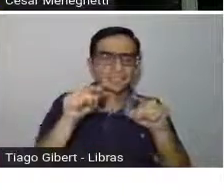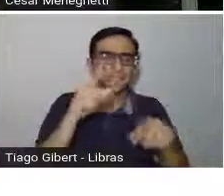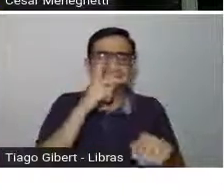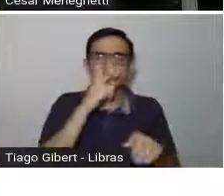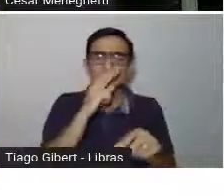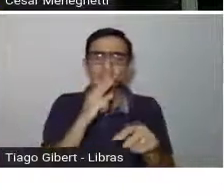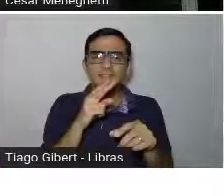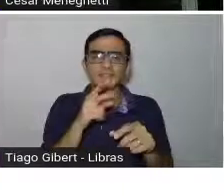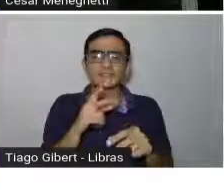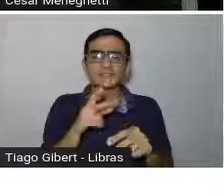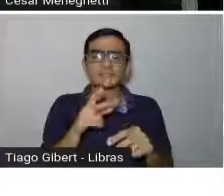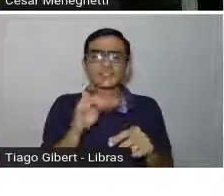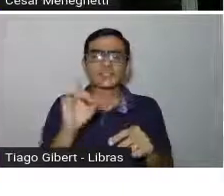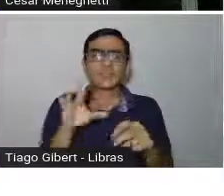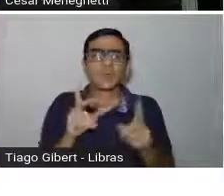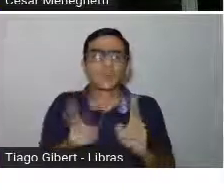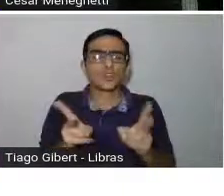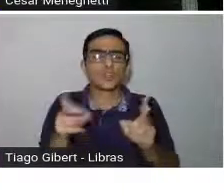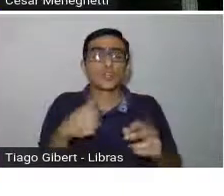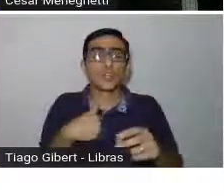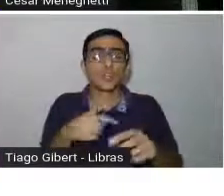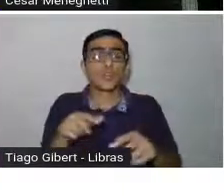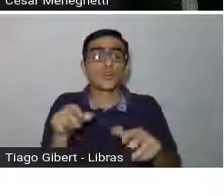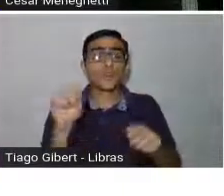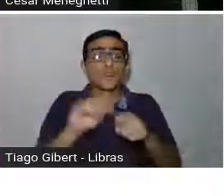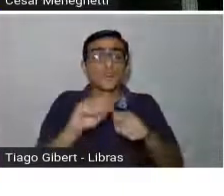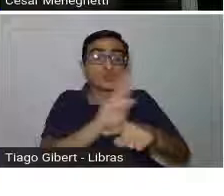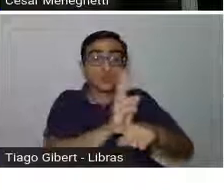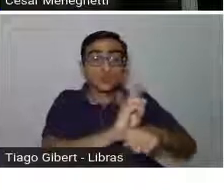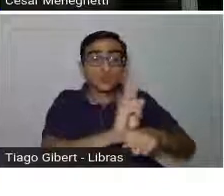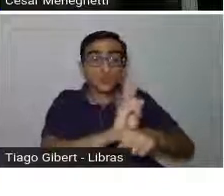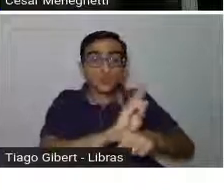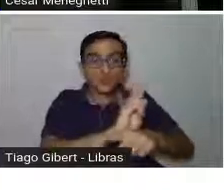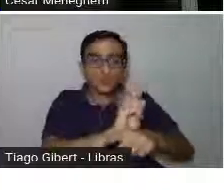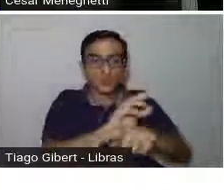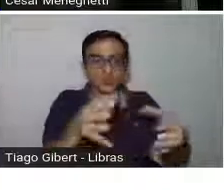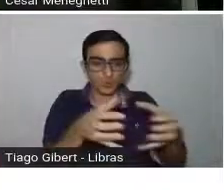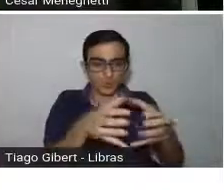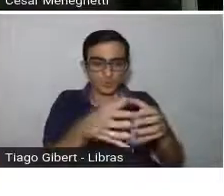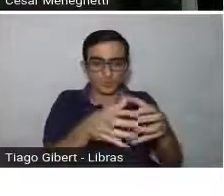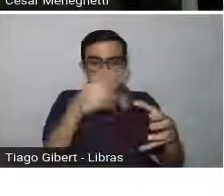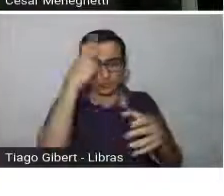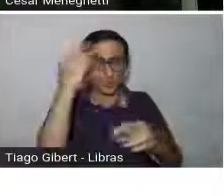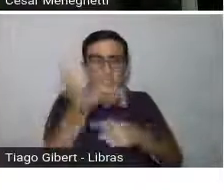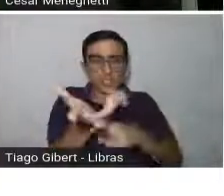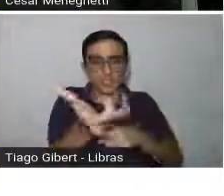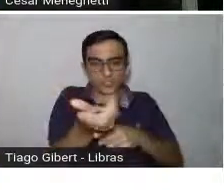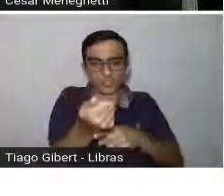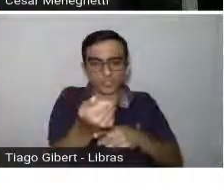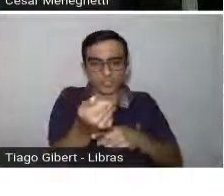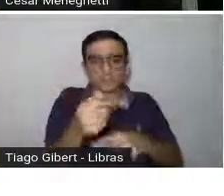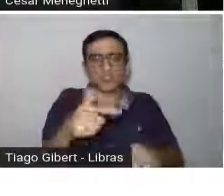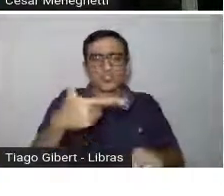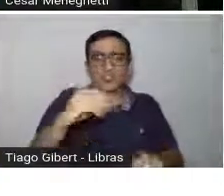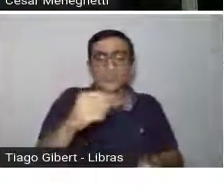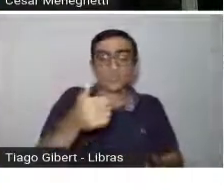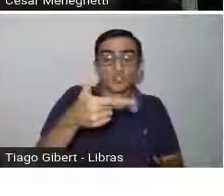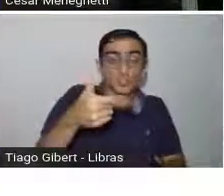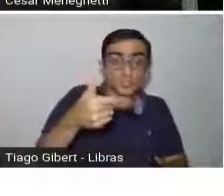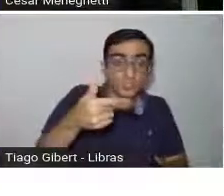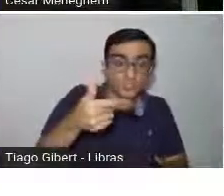continuou. Eu fiz algumas curadorias para alguns artistas com disabilidade em 2012,